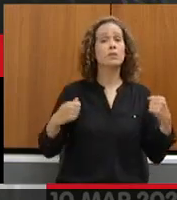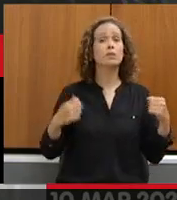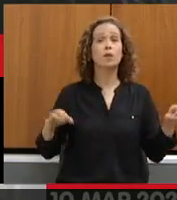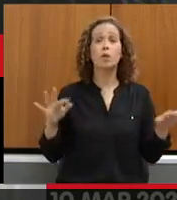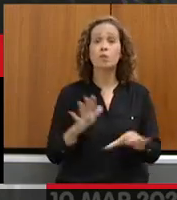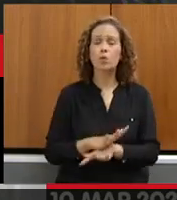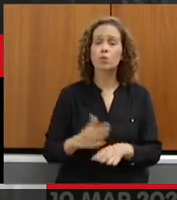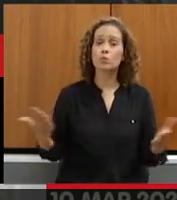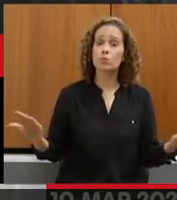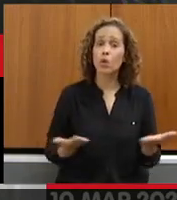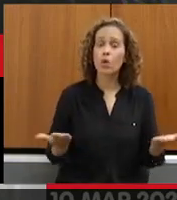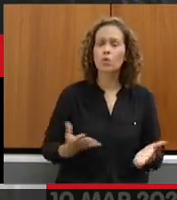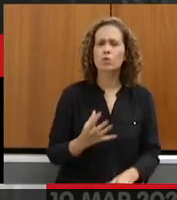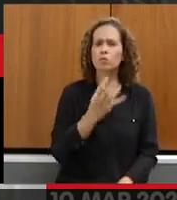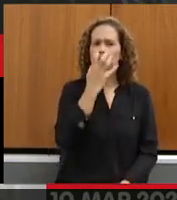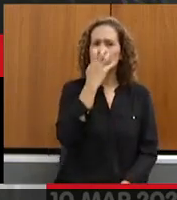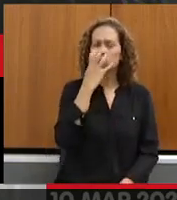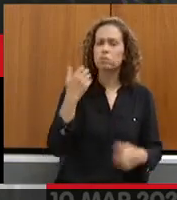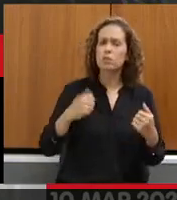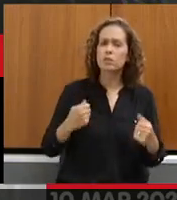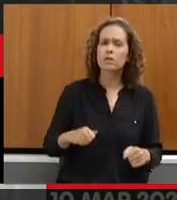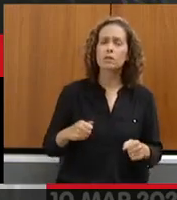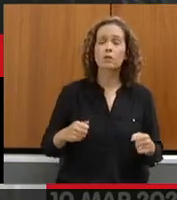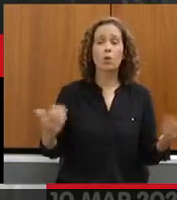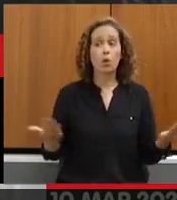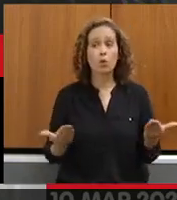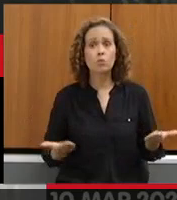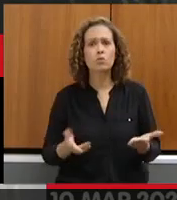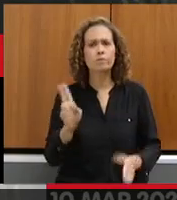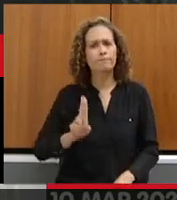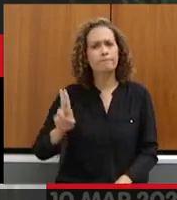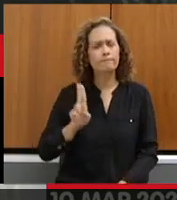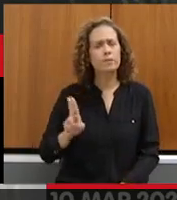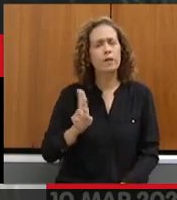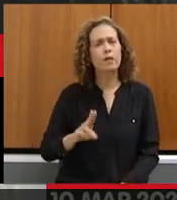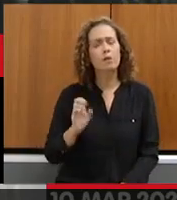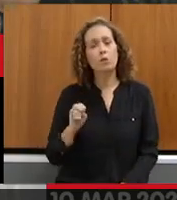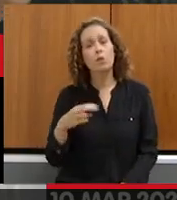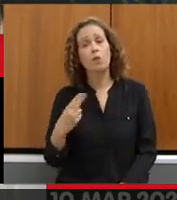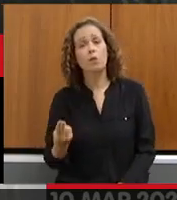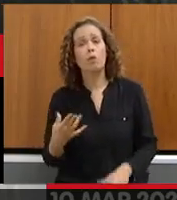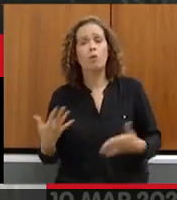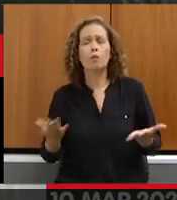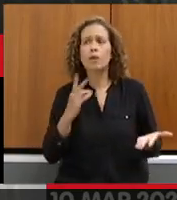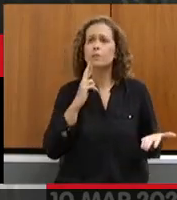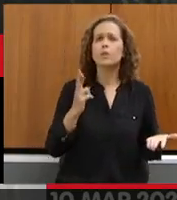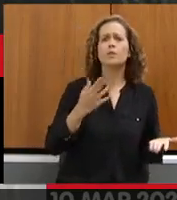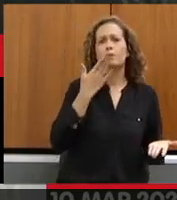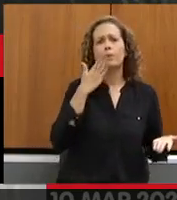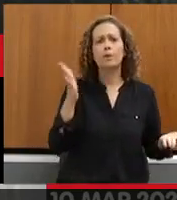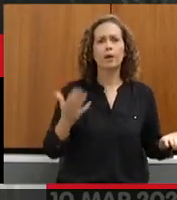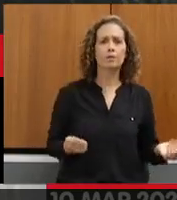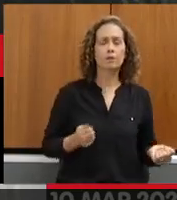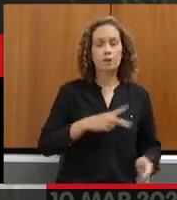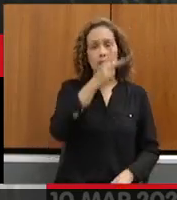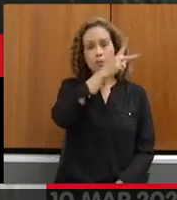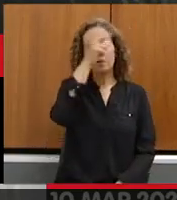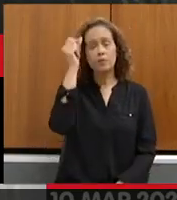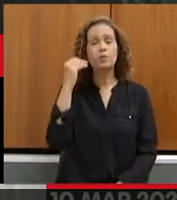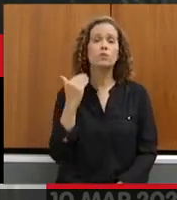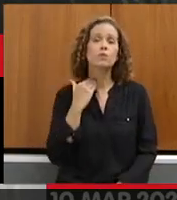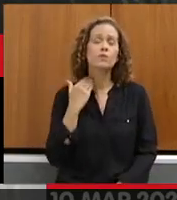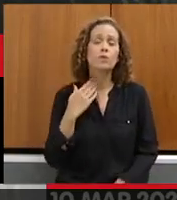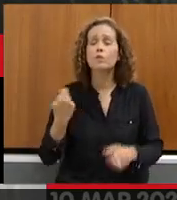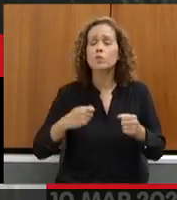hoje esse respiradores tem que tá funcionando hoje porque ou senão nós temos tem uma resposta a Prefeitura de